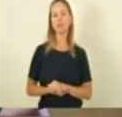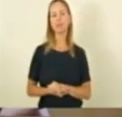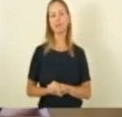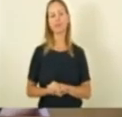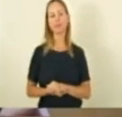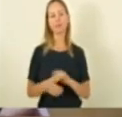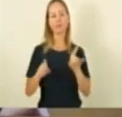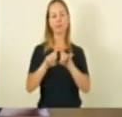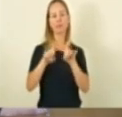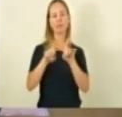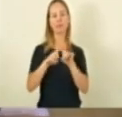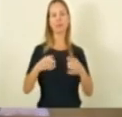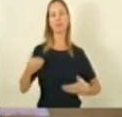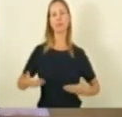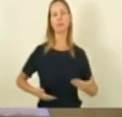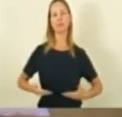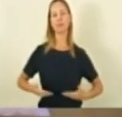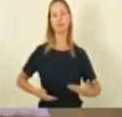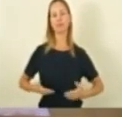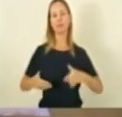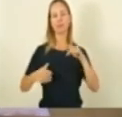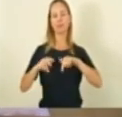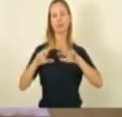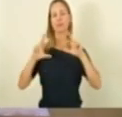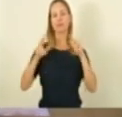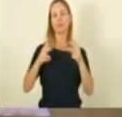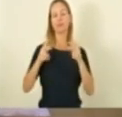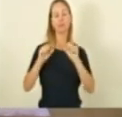e aos funcionários da casa.